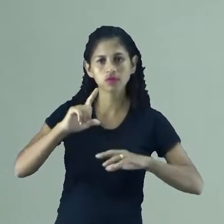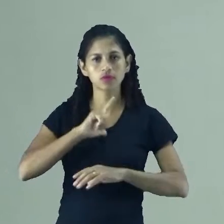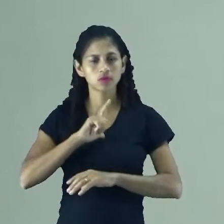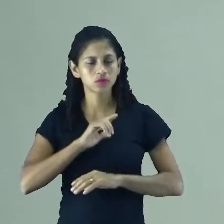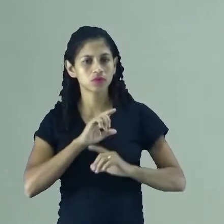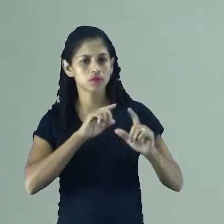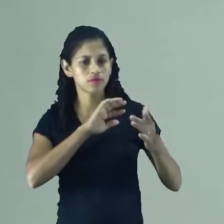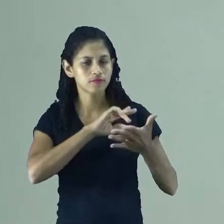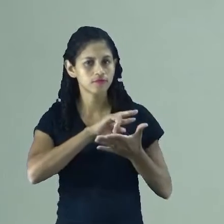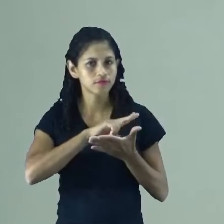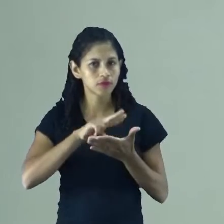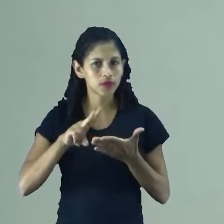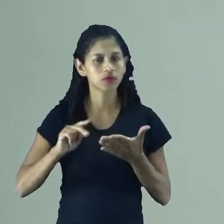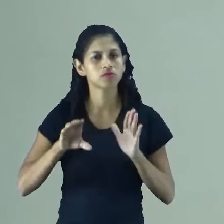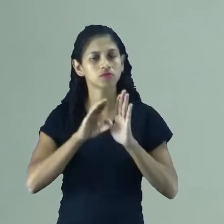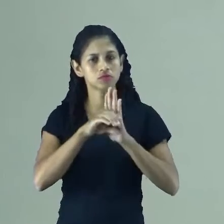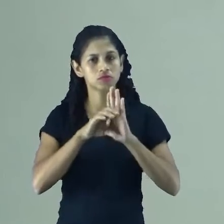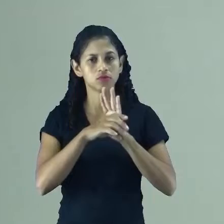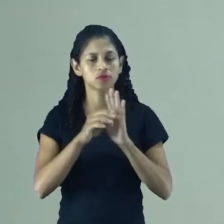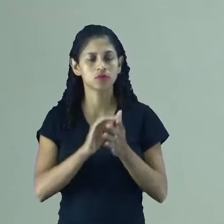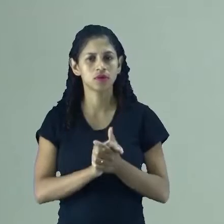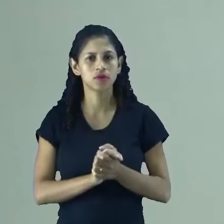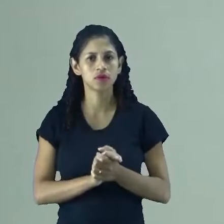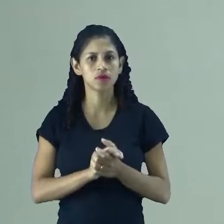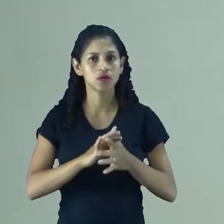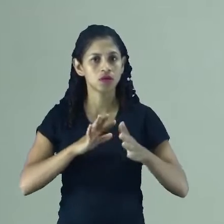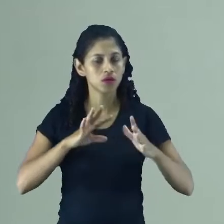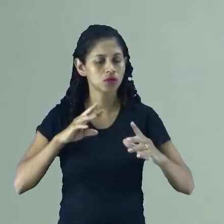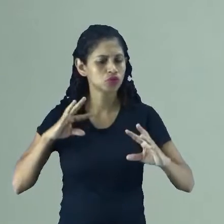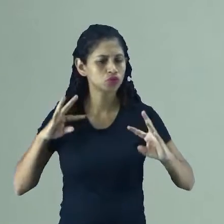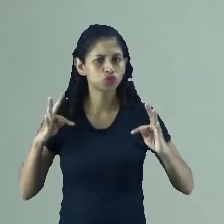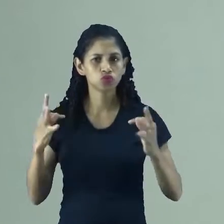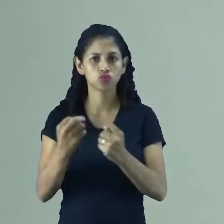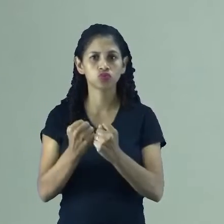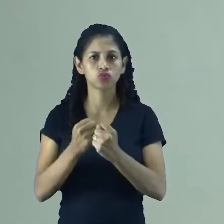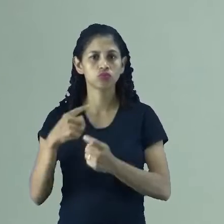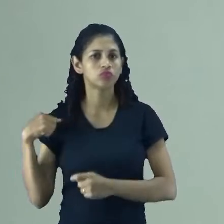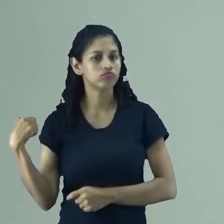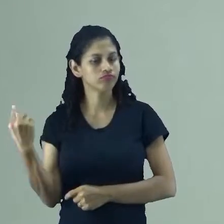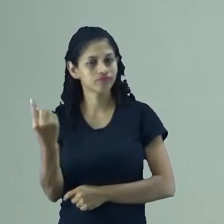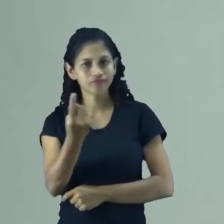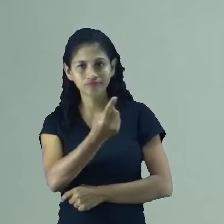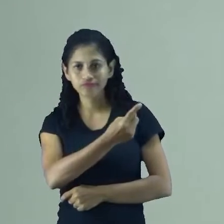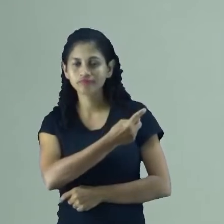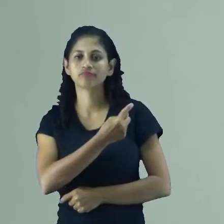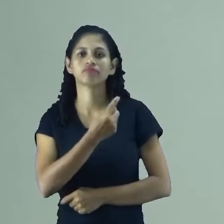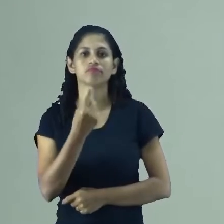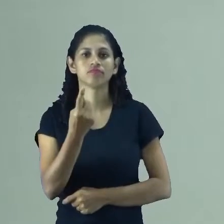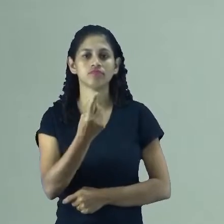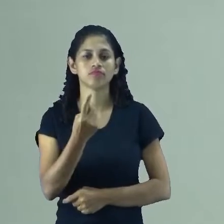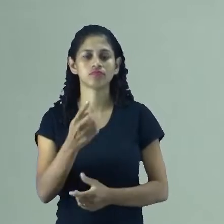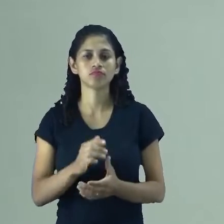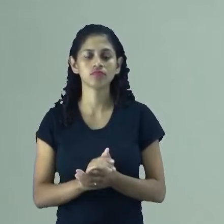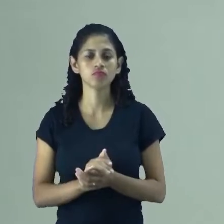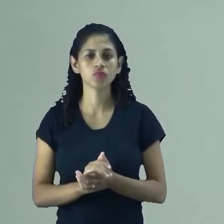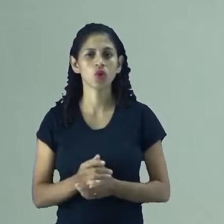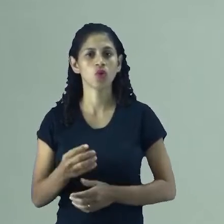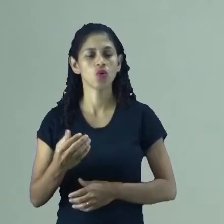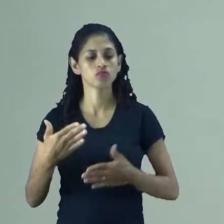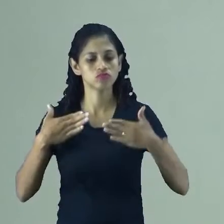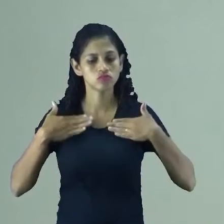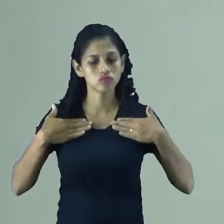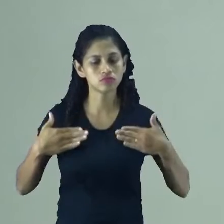é matéria. E matéria compõe tudo que está à nossa volta. Inclusive o nosso corpo é um exemplo de